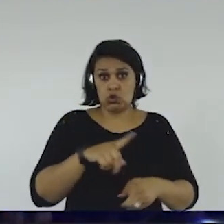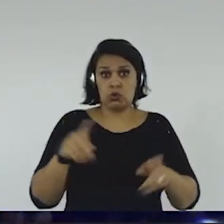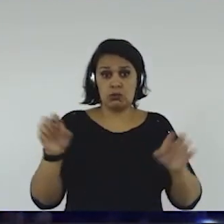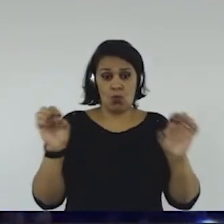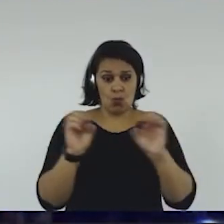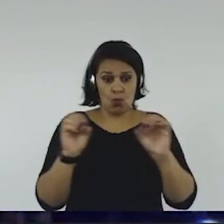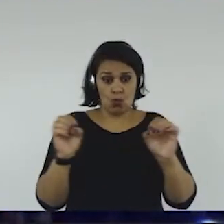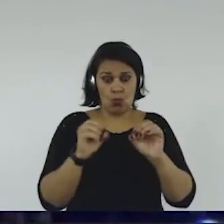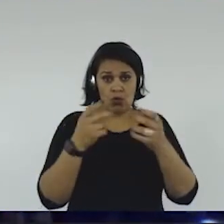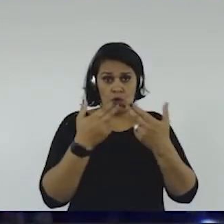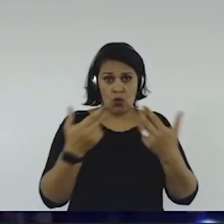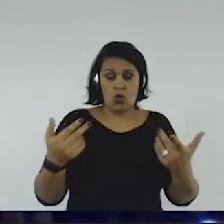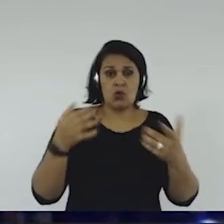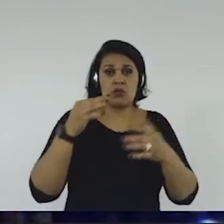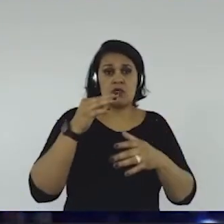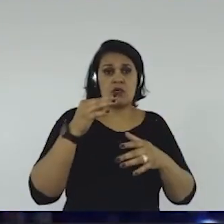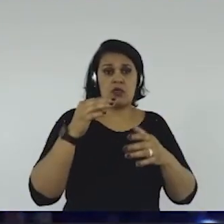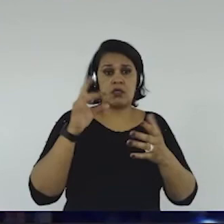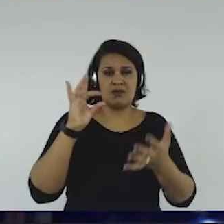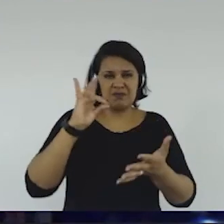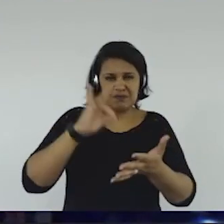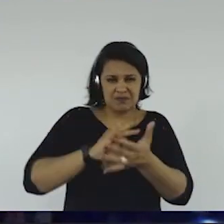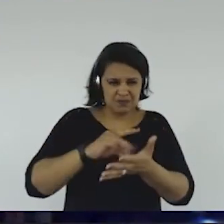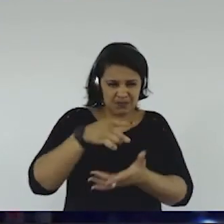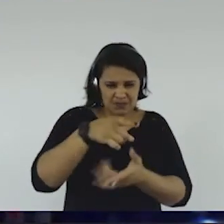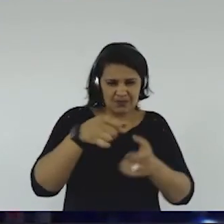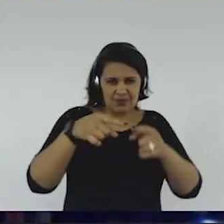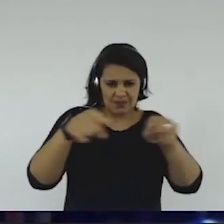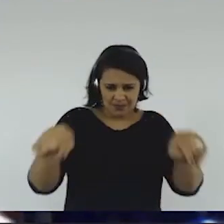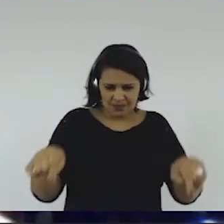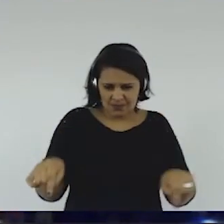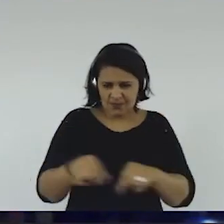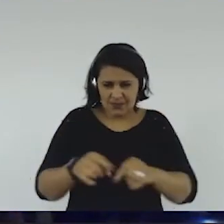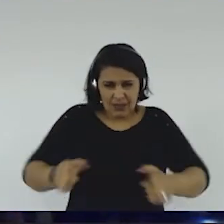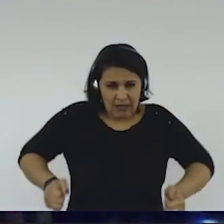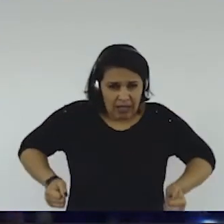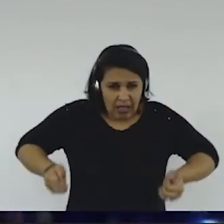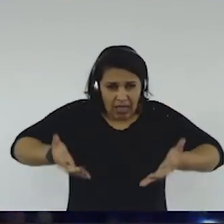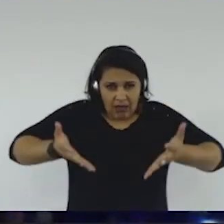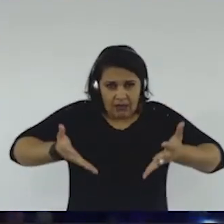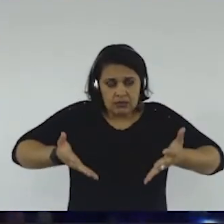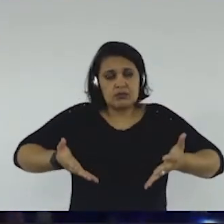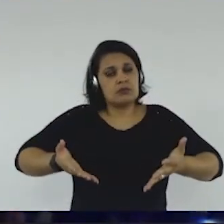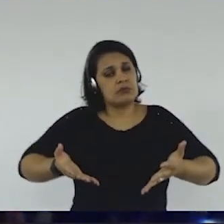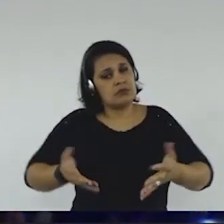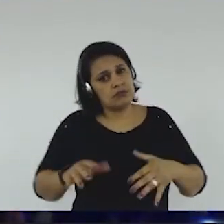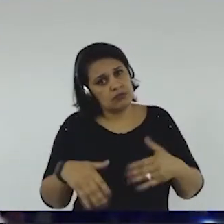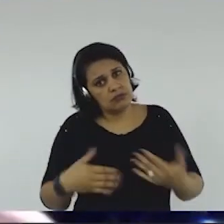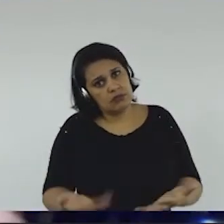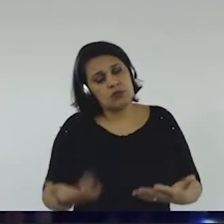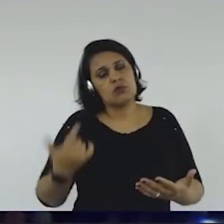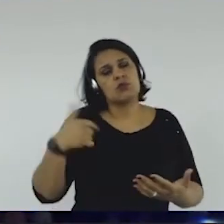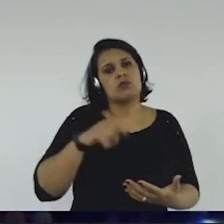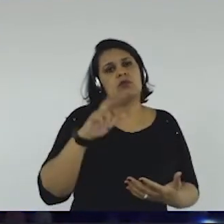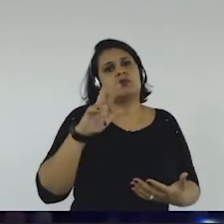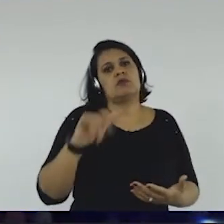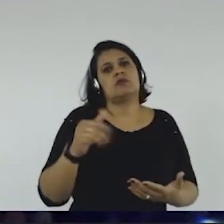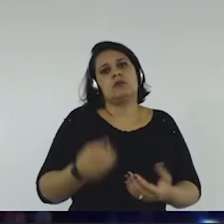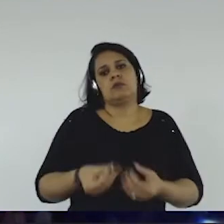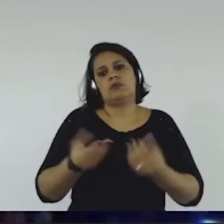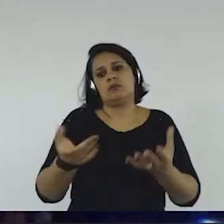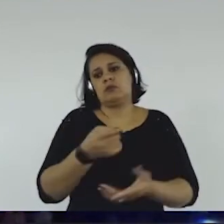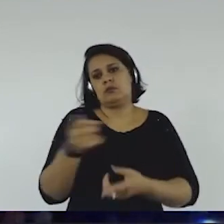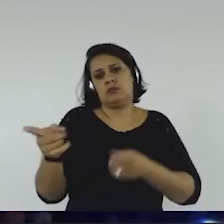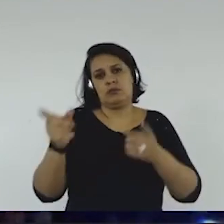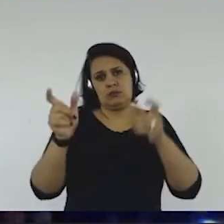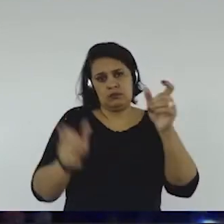física extremamente onerosa que muitos dos centros têm atualmente, nós daremos aos usuários, e é